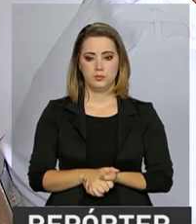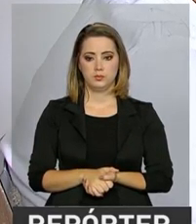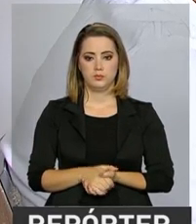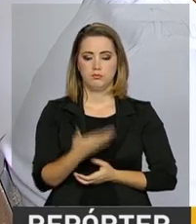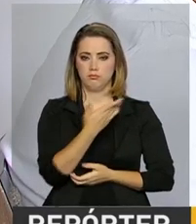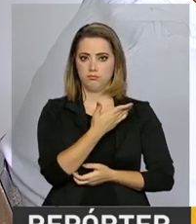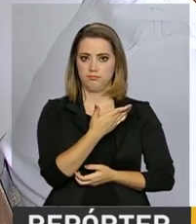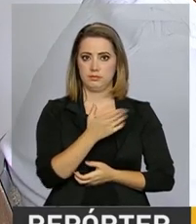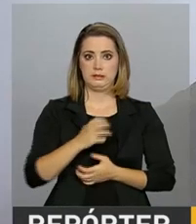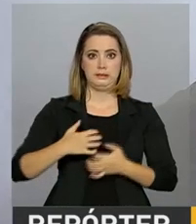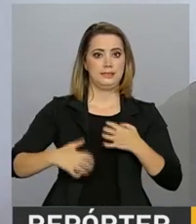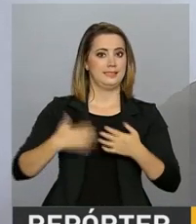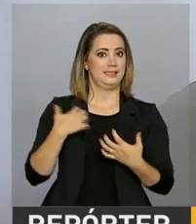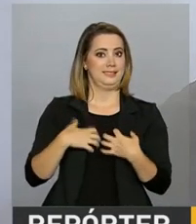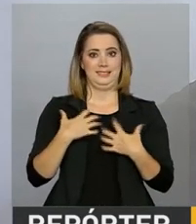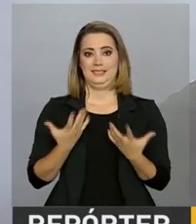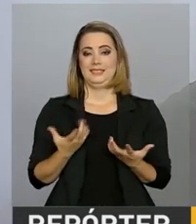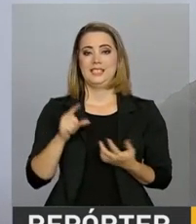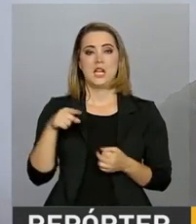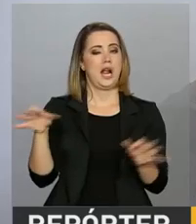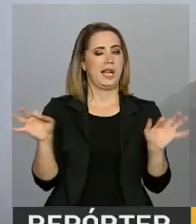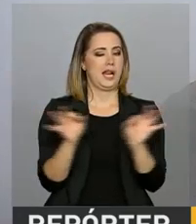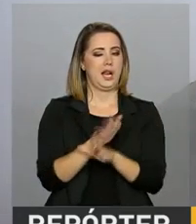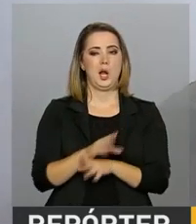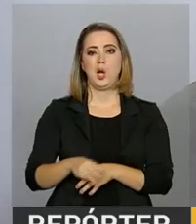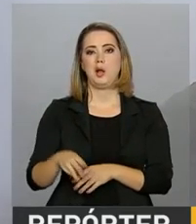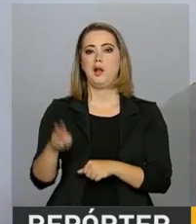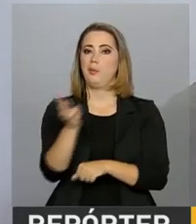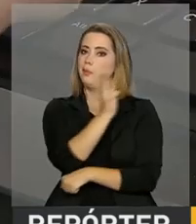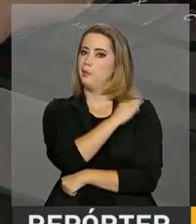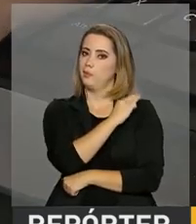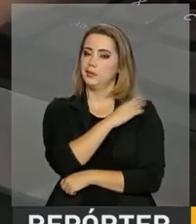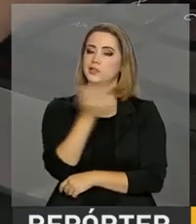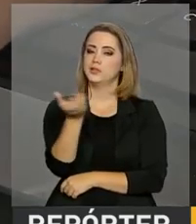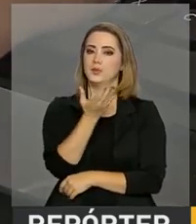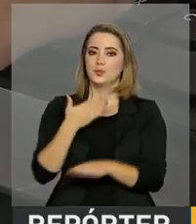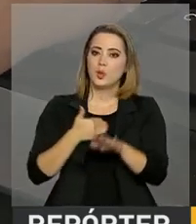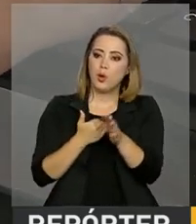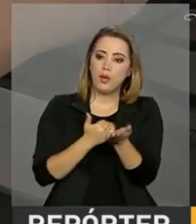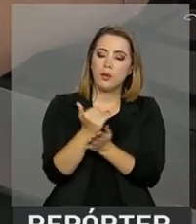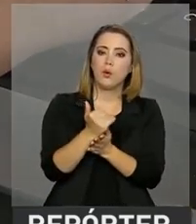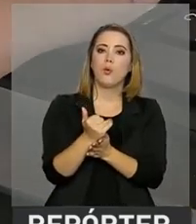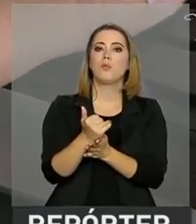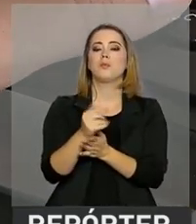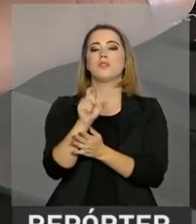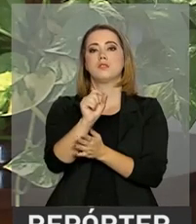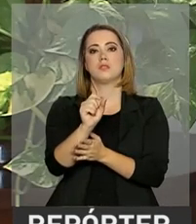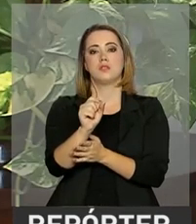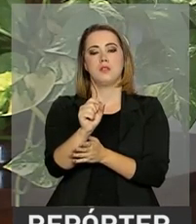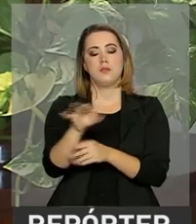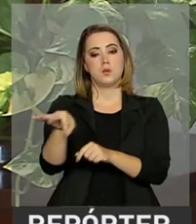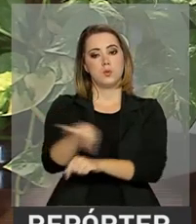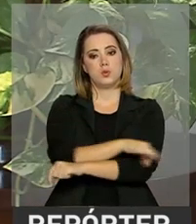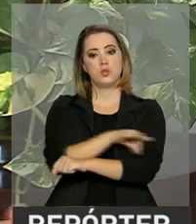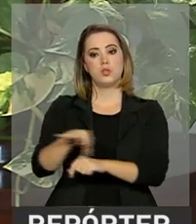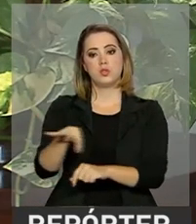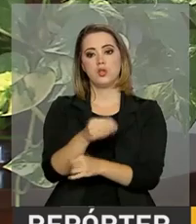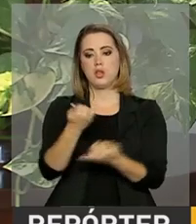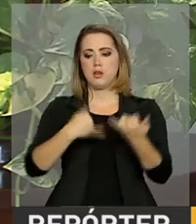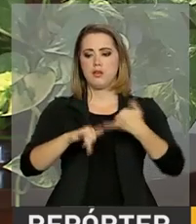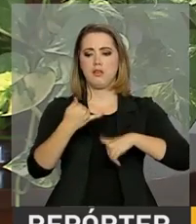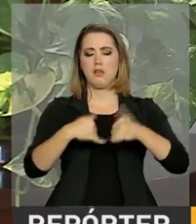pedro está ansioso acabou de terminar o ensino médio que é logo começar o curso de engenharia química que trabalhar mais uma hora